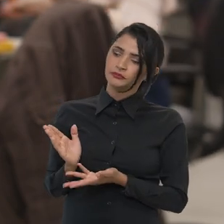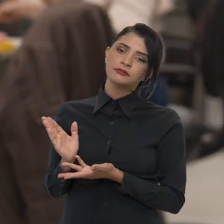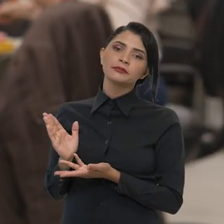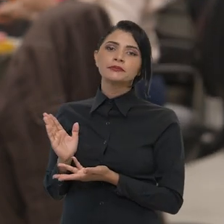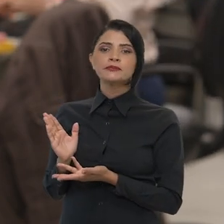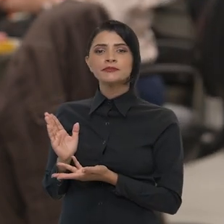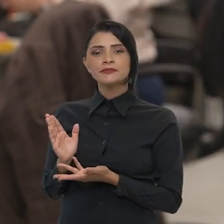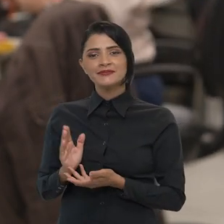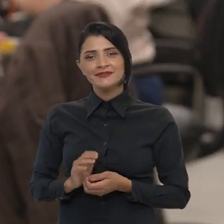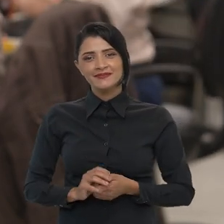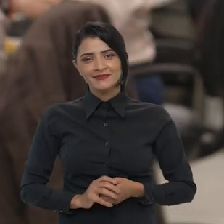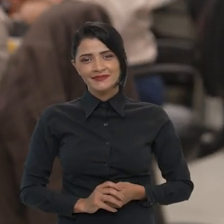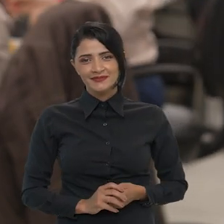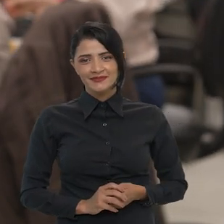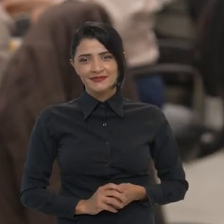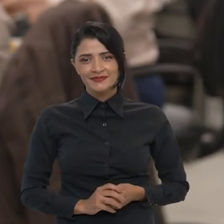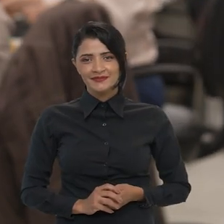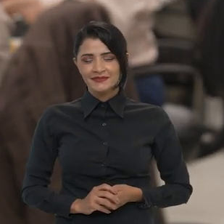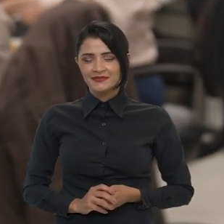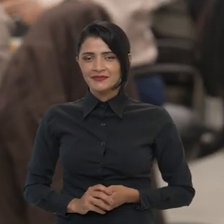Acesse